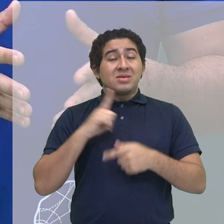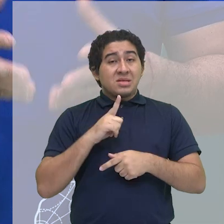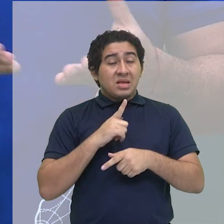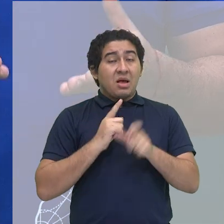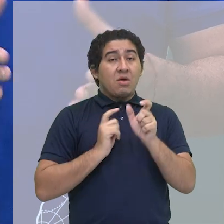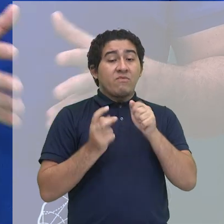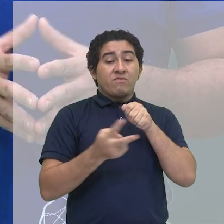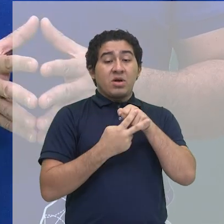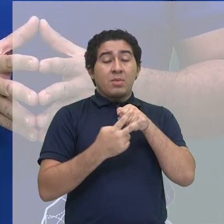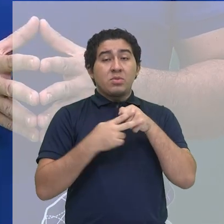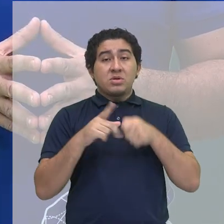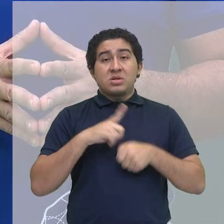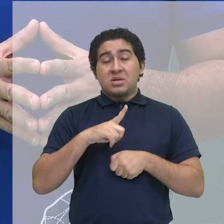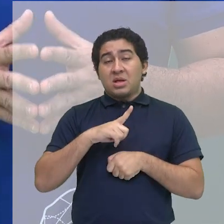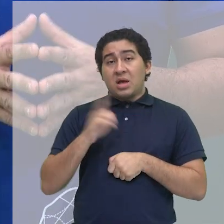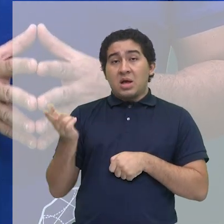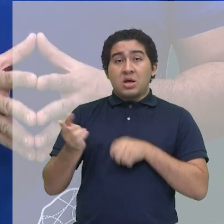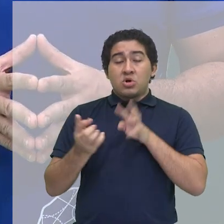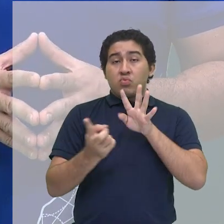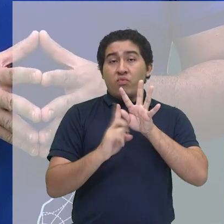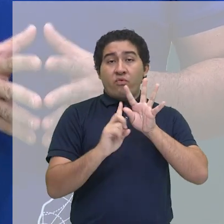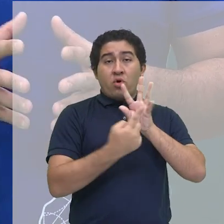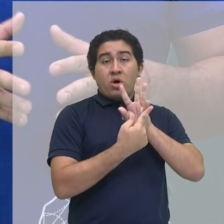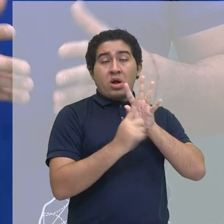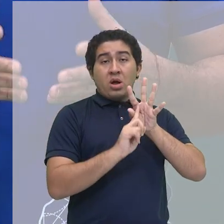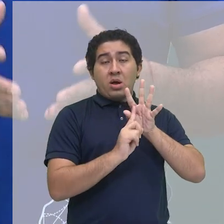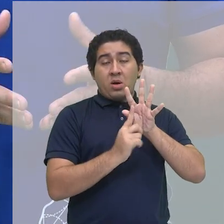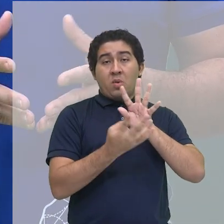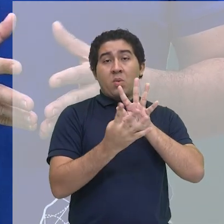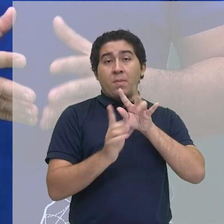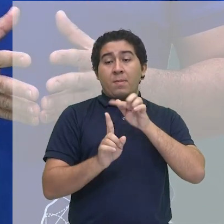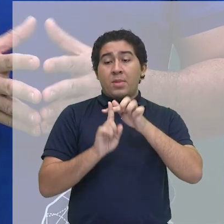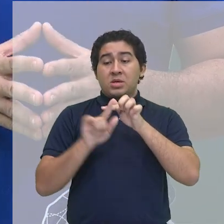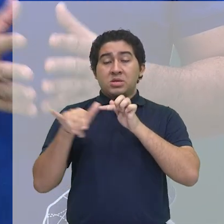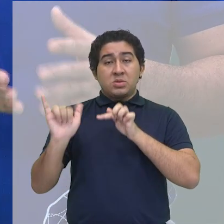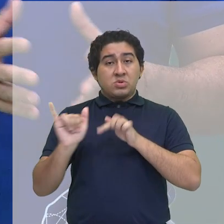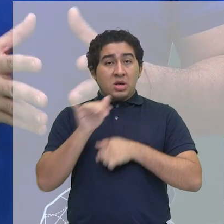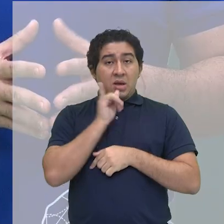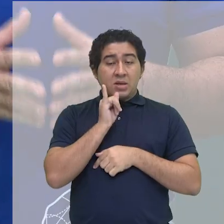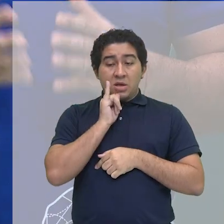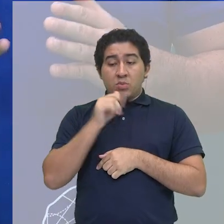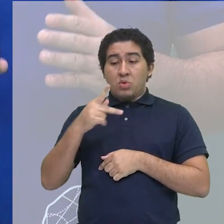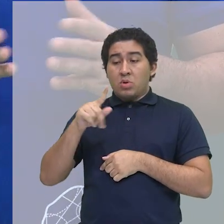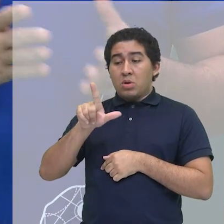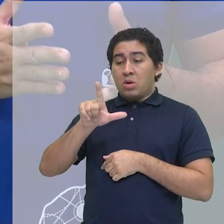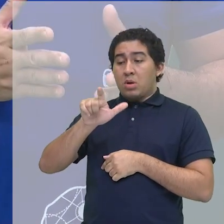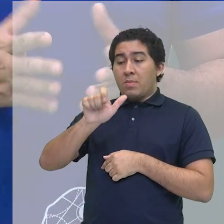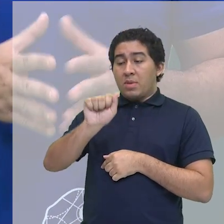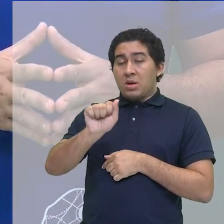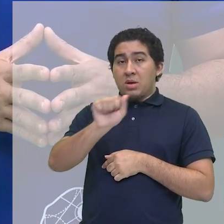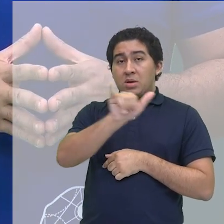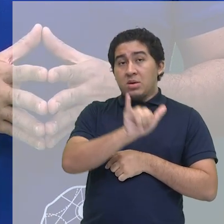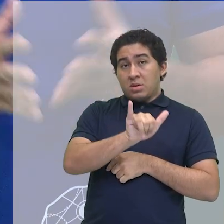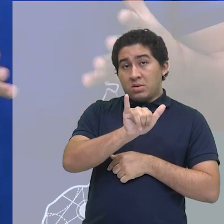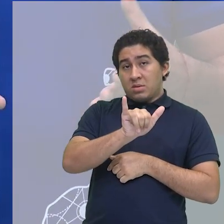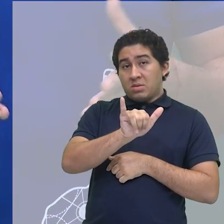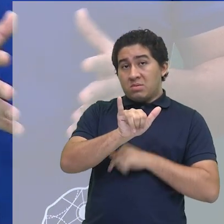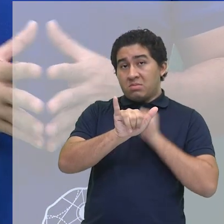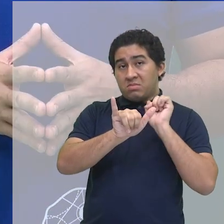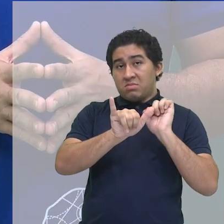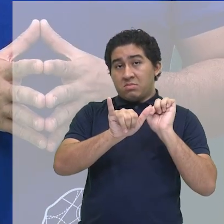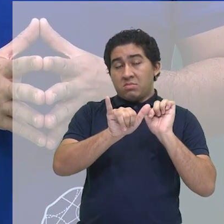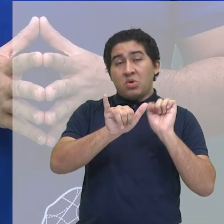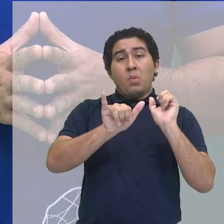y, por exemplo, o verbo play. O verbo play, ele termina em vogal y, AY. Então,